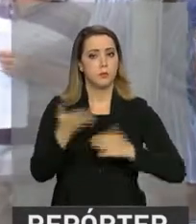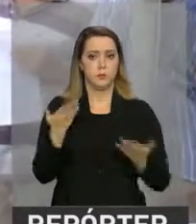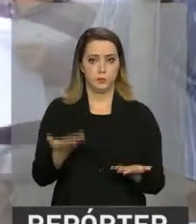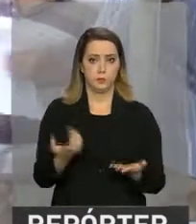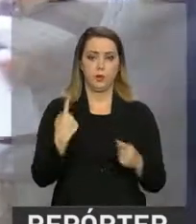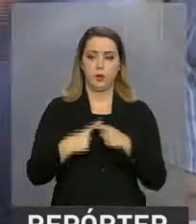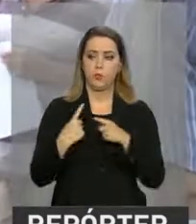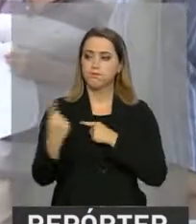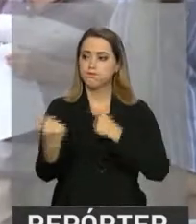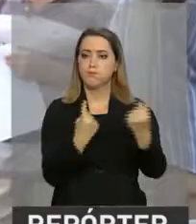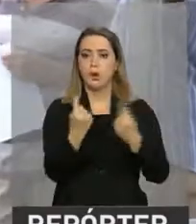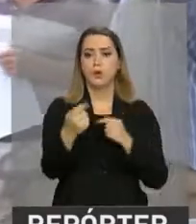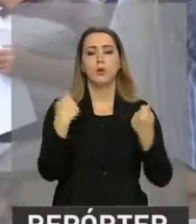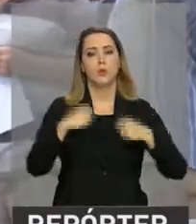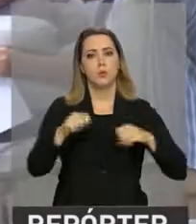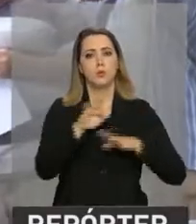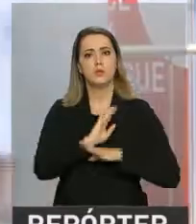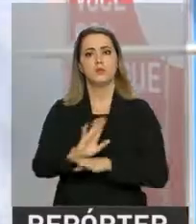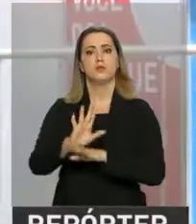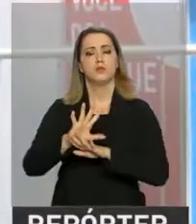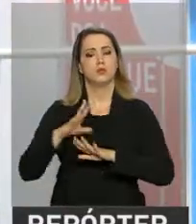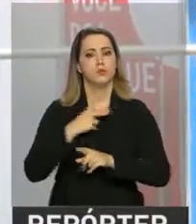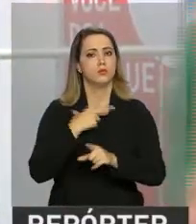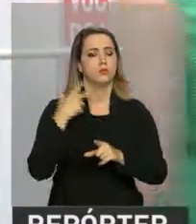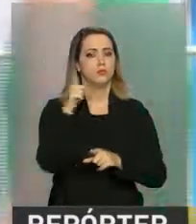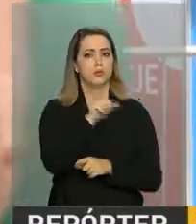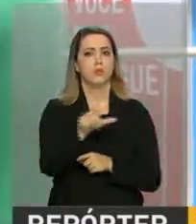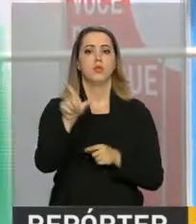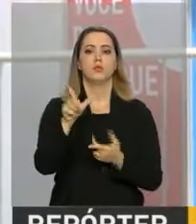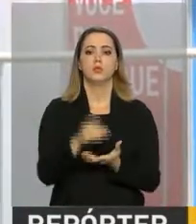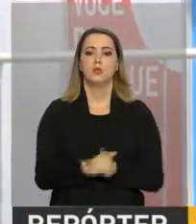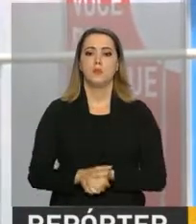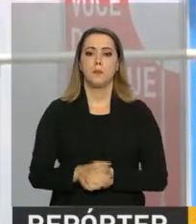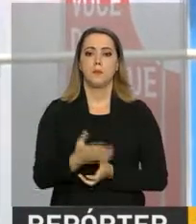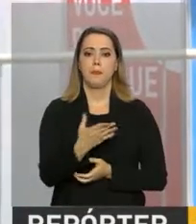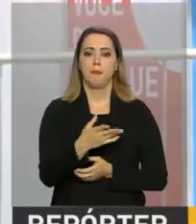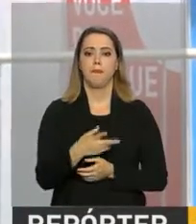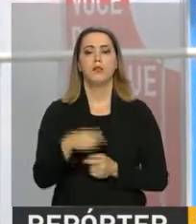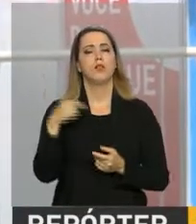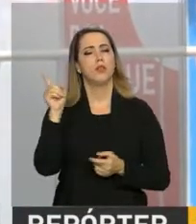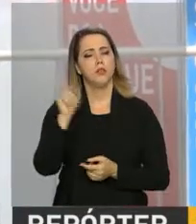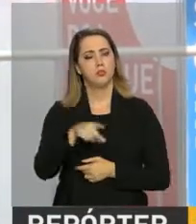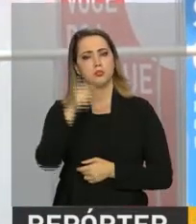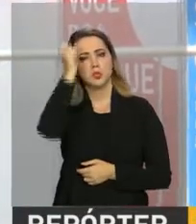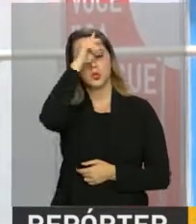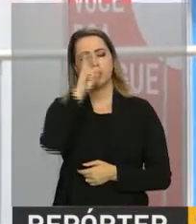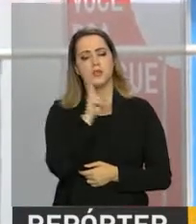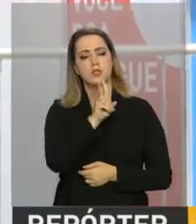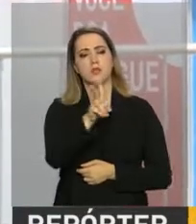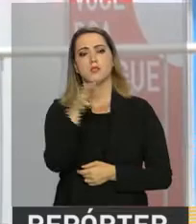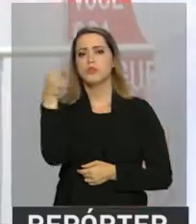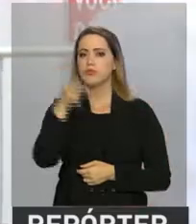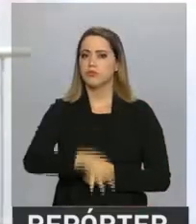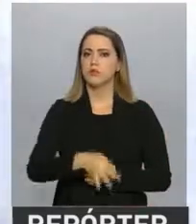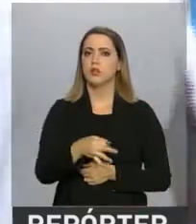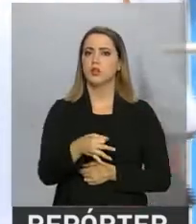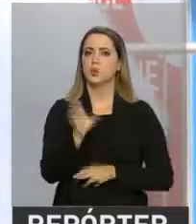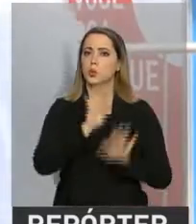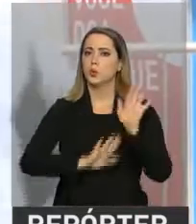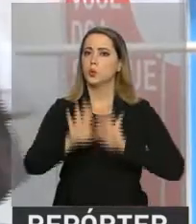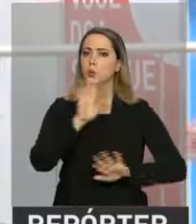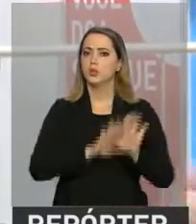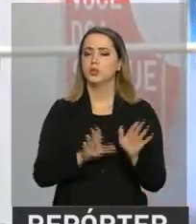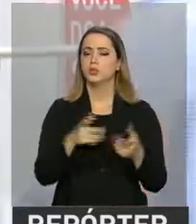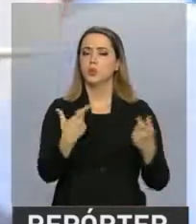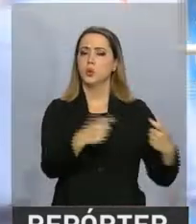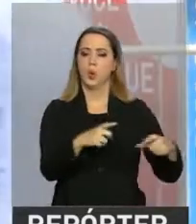cada um precisa fazer sua parte para dar certo é muito difícil ver uma pessoa realmente cuidando para que não tenha um jogador